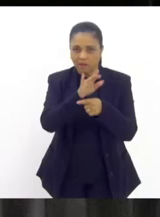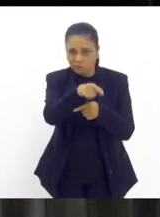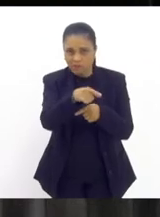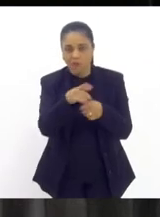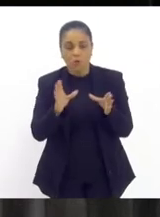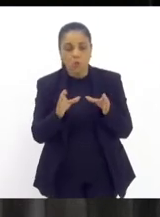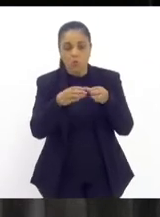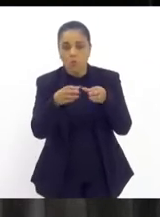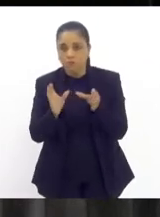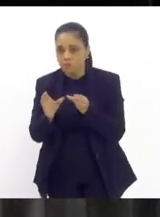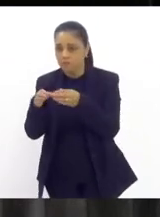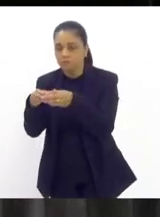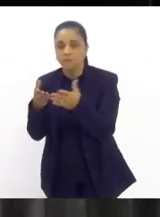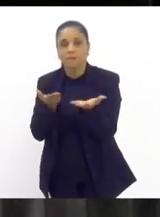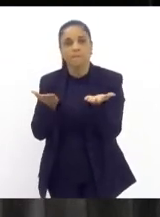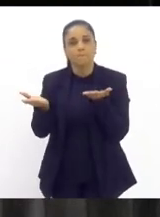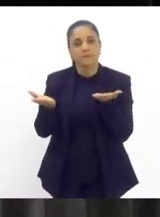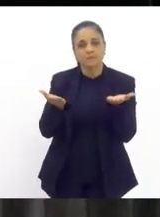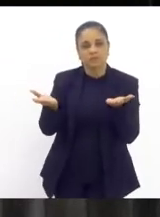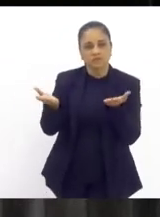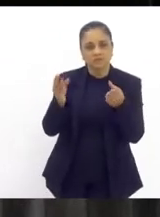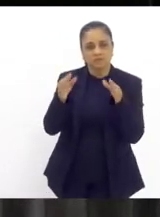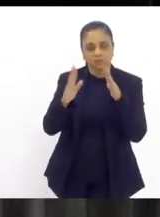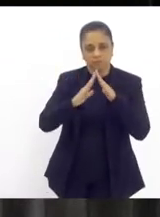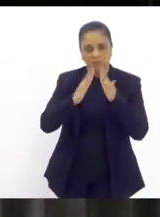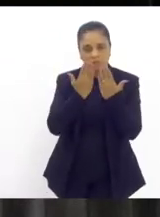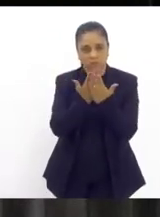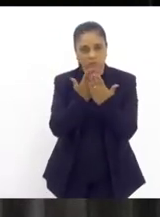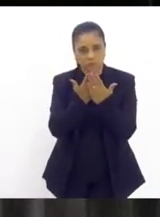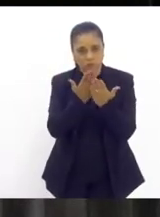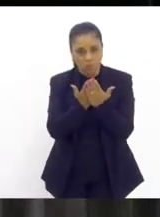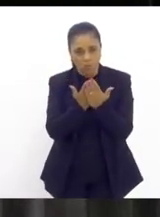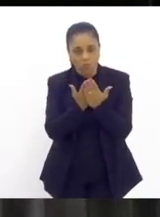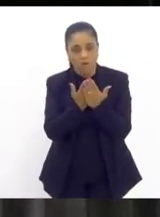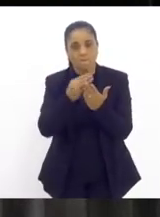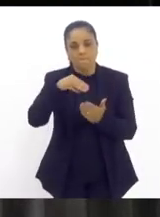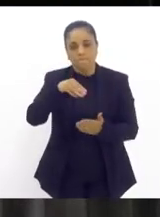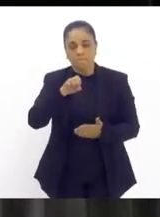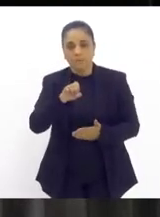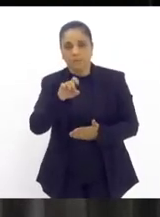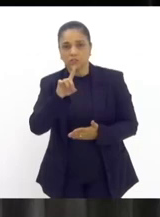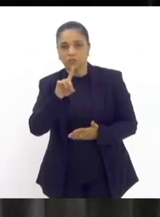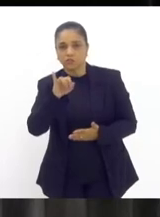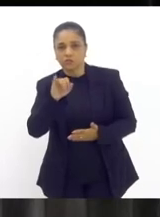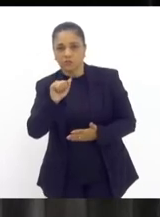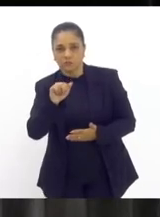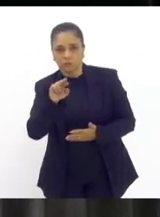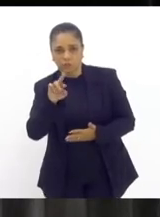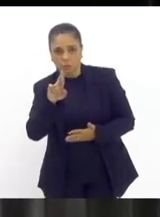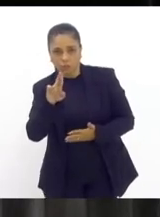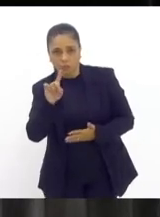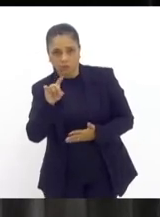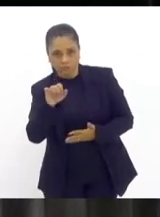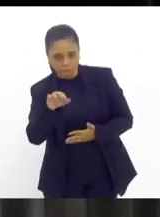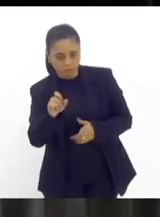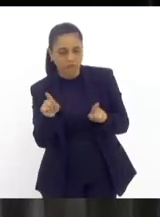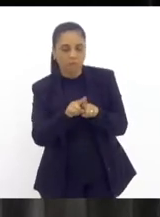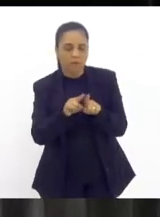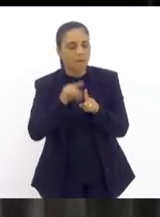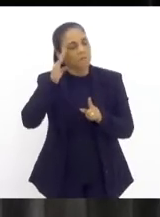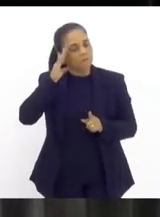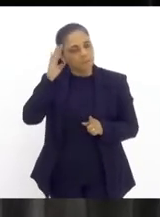comissões de mediação nas escolas que é essencial para que possa esse problema então